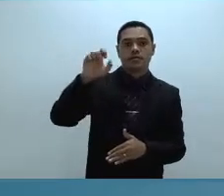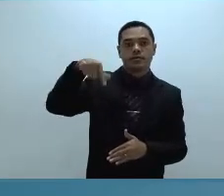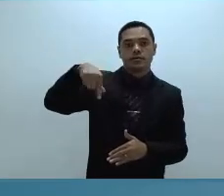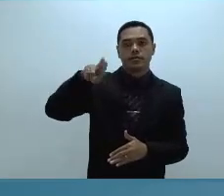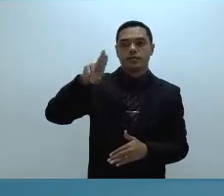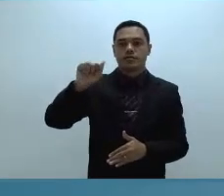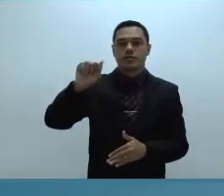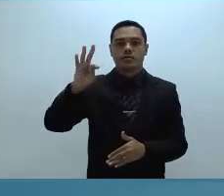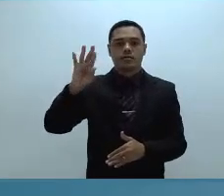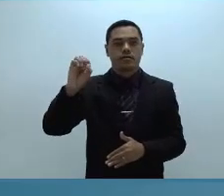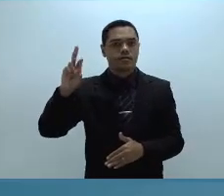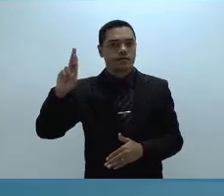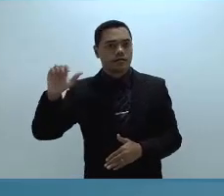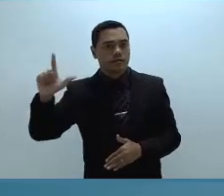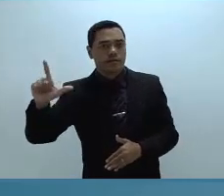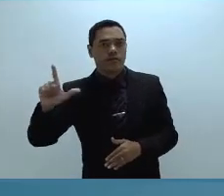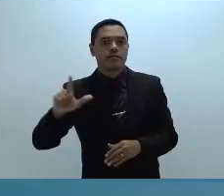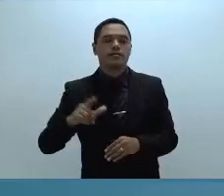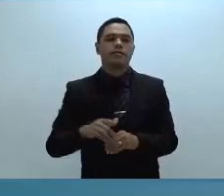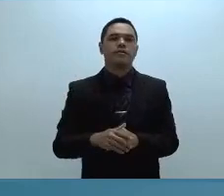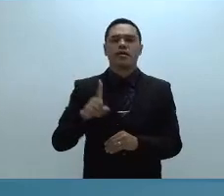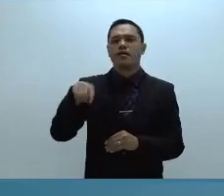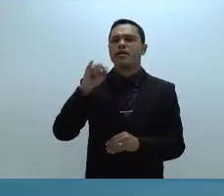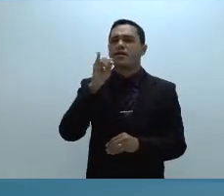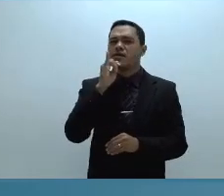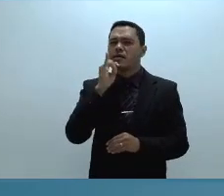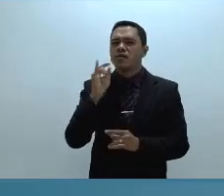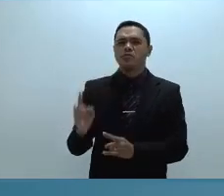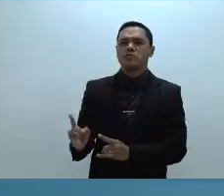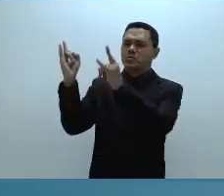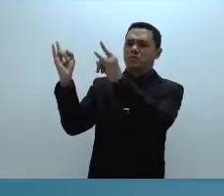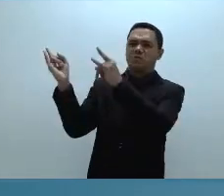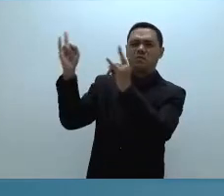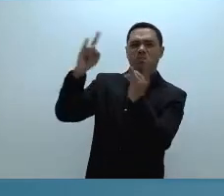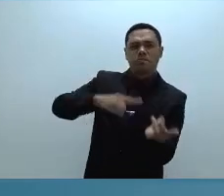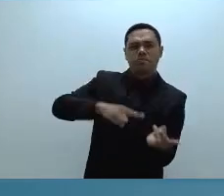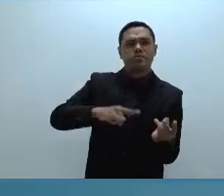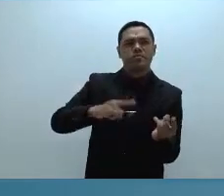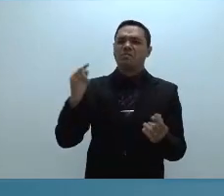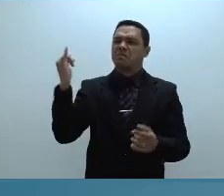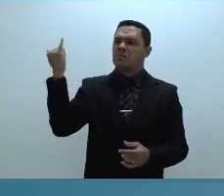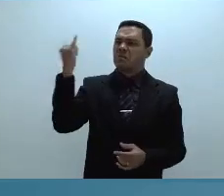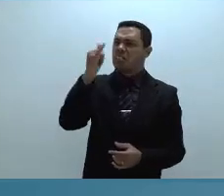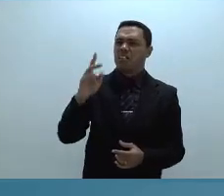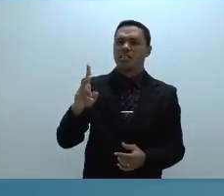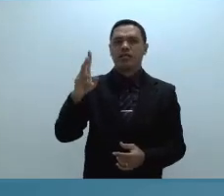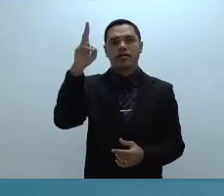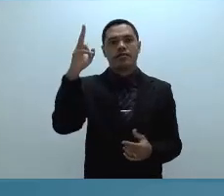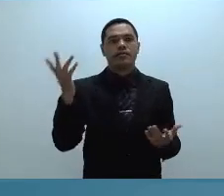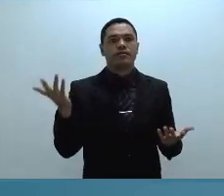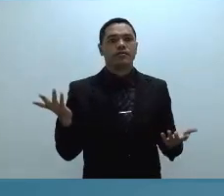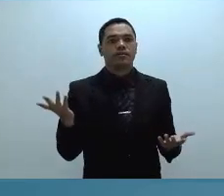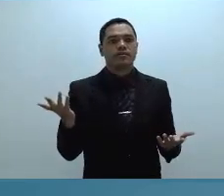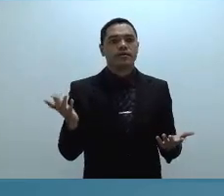é a prestadora que está falhando. É, caiu um poste, fez alguma coisa. Então, nesse caso